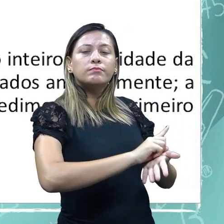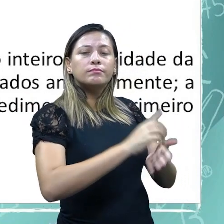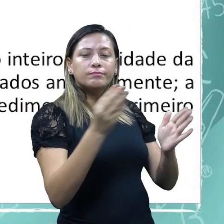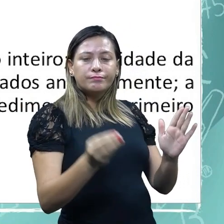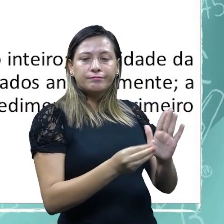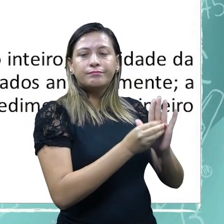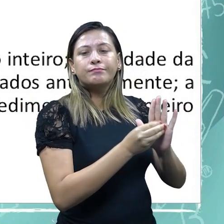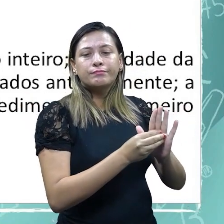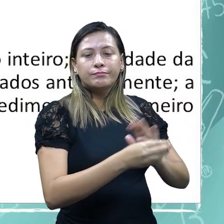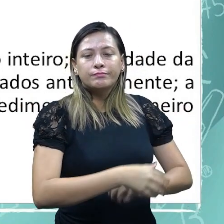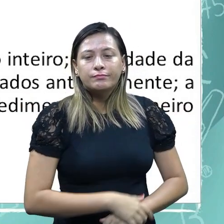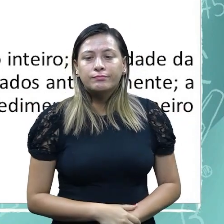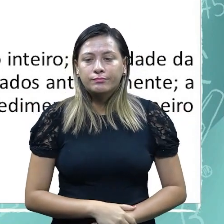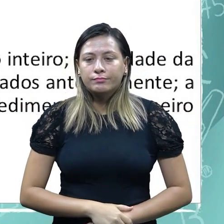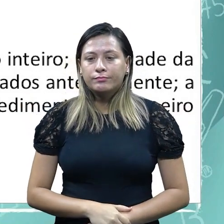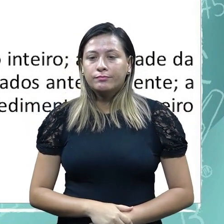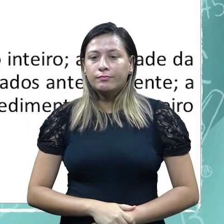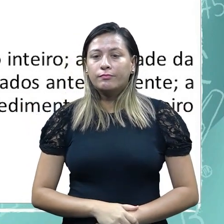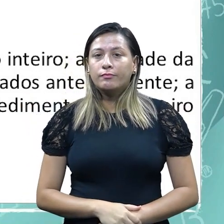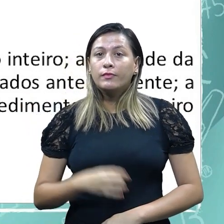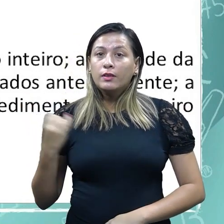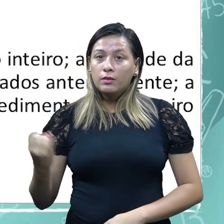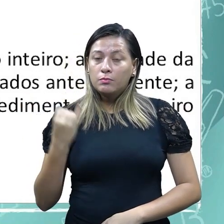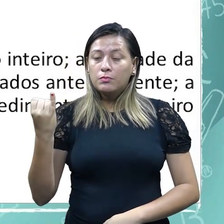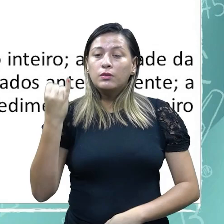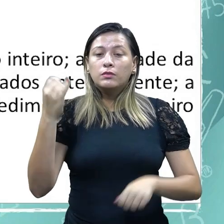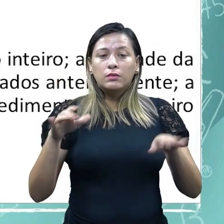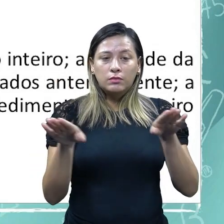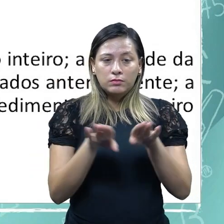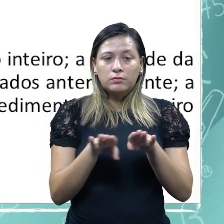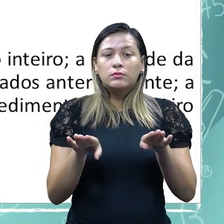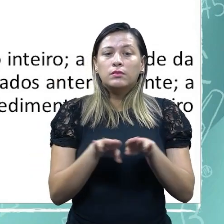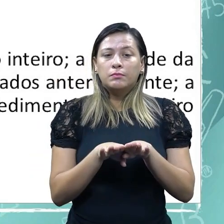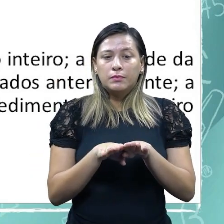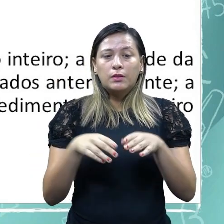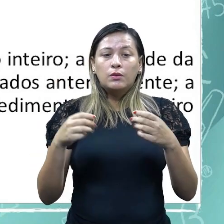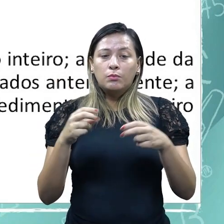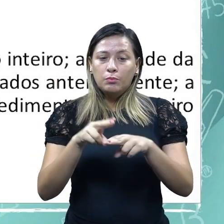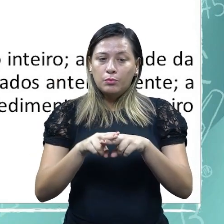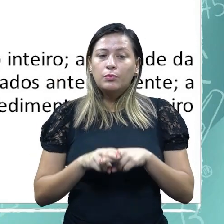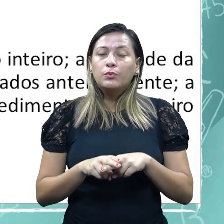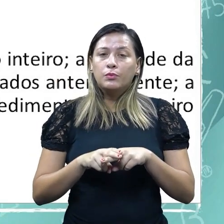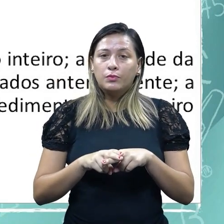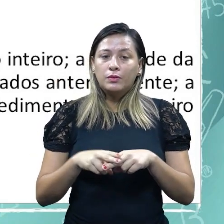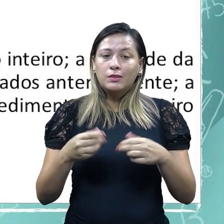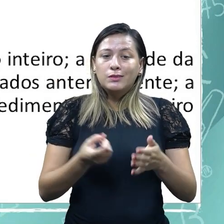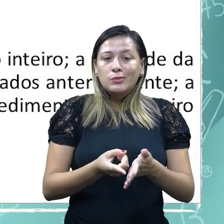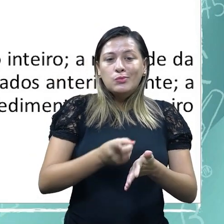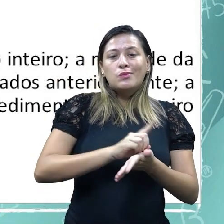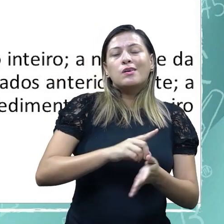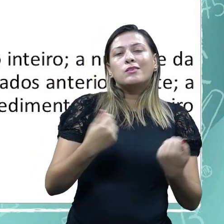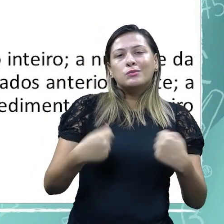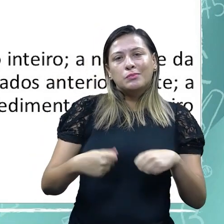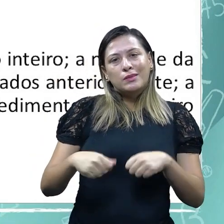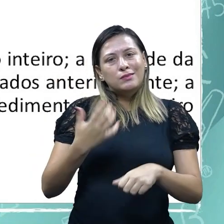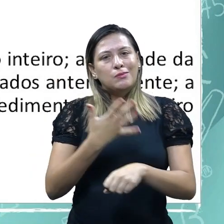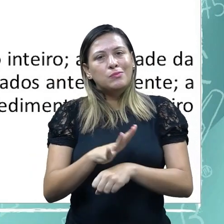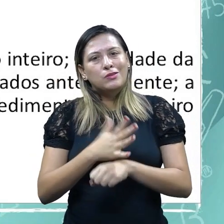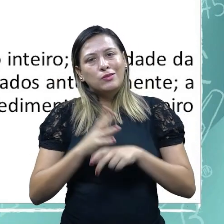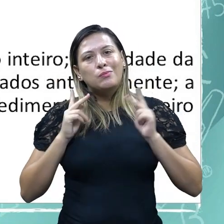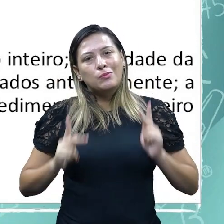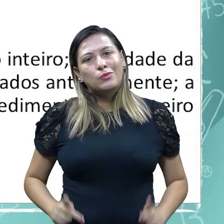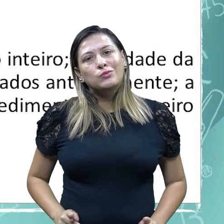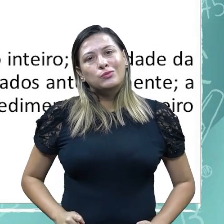pressupostos, são tão mais importantes quanto mais cedo devem ser praticados, porque senão você vai perder um tempo